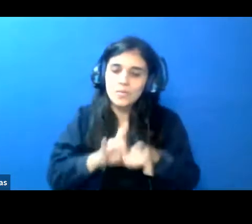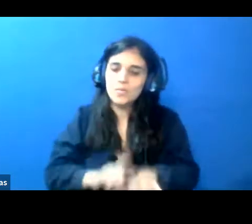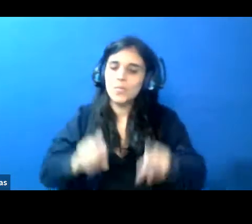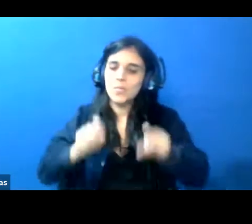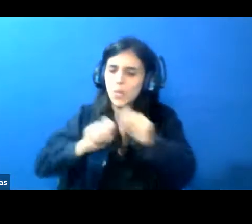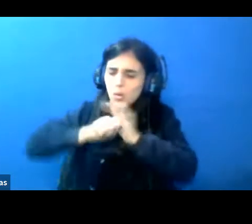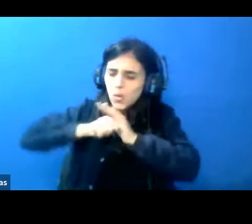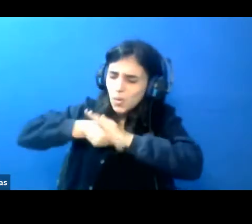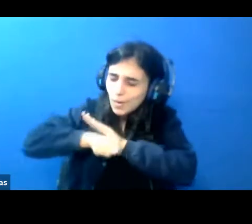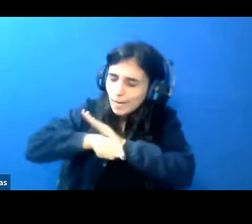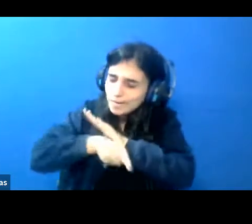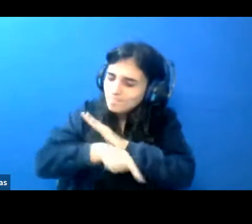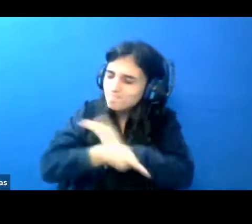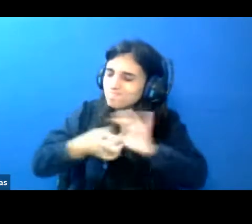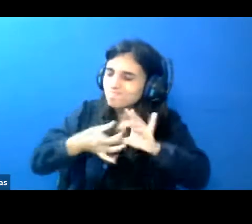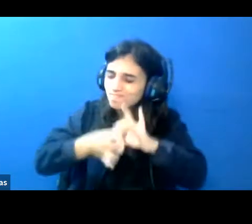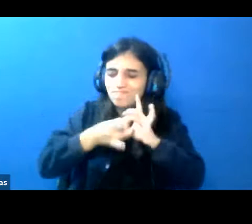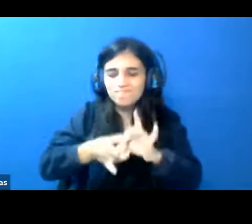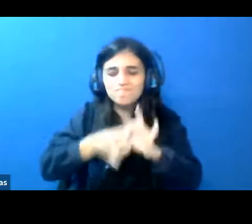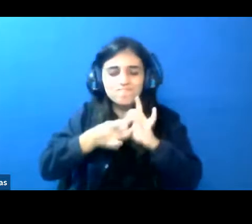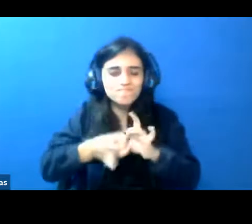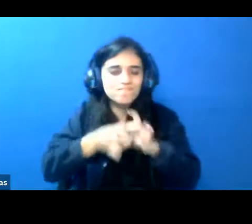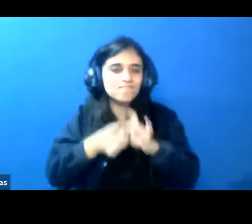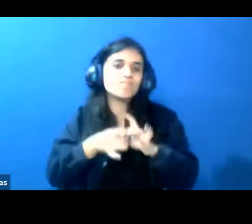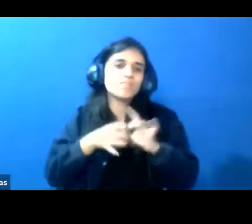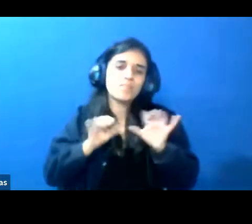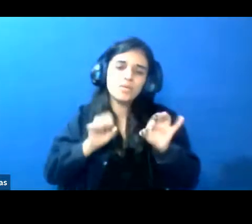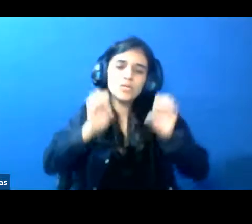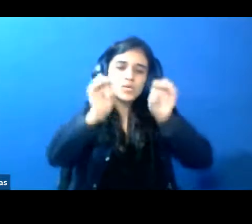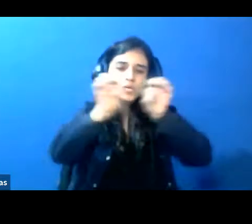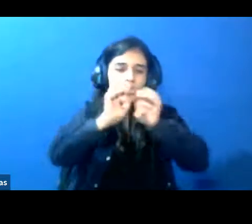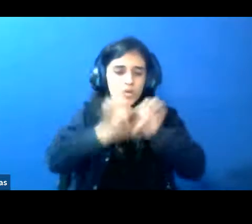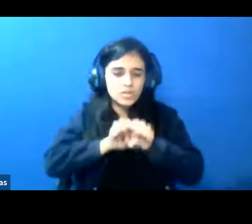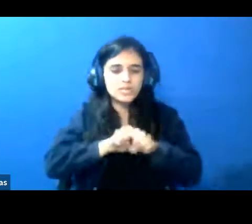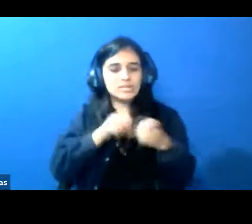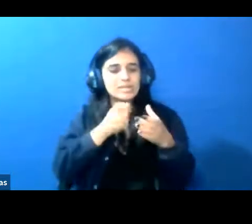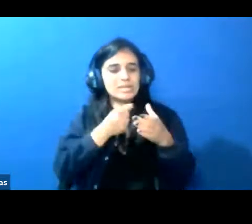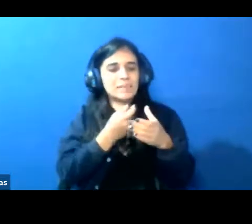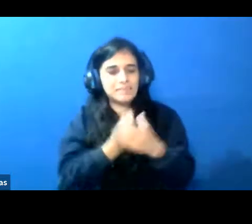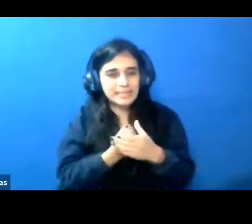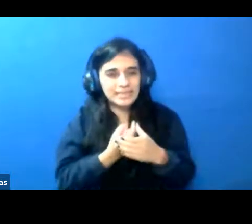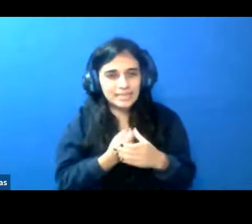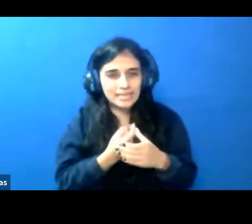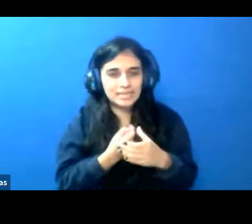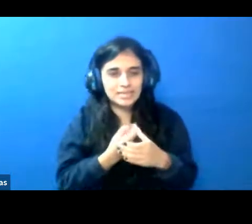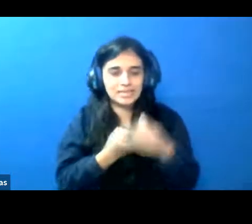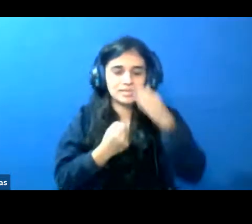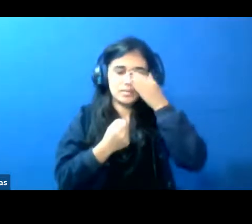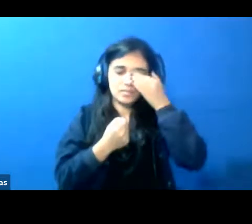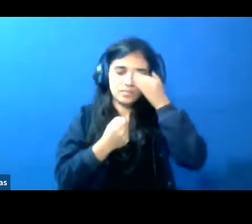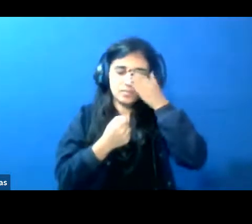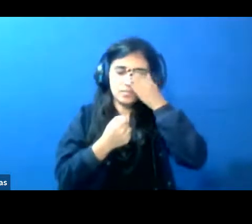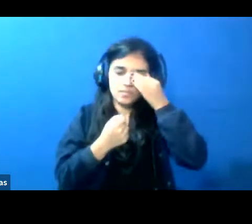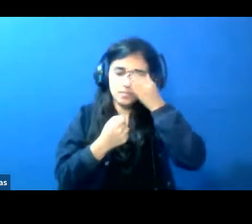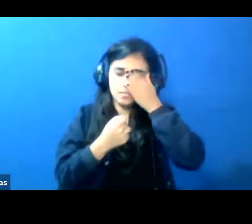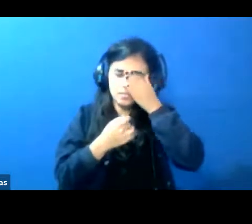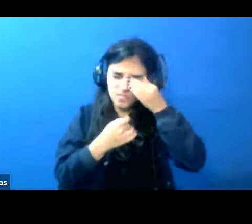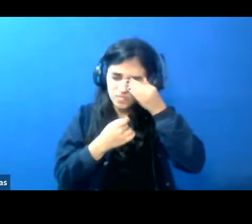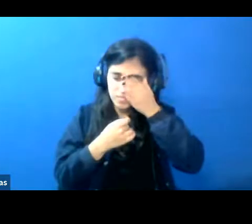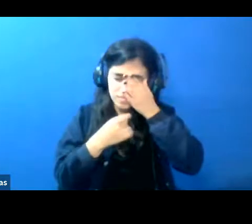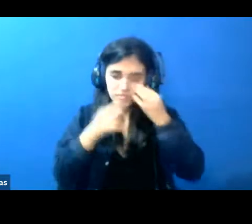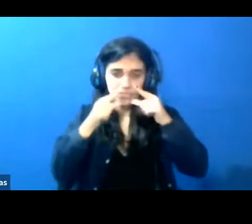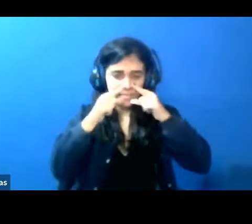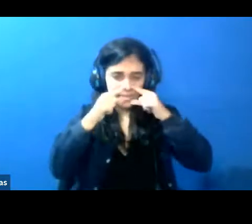profundamente interligada a uma estrutura capitalista, patriarcal,